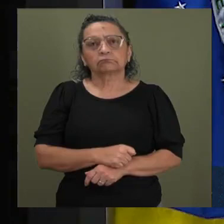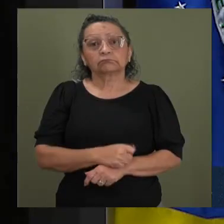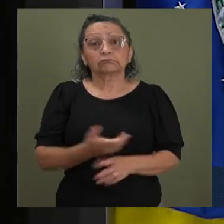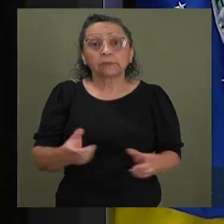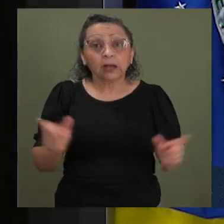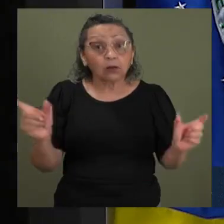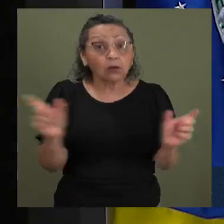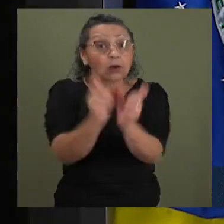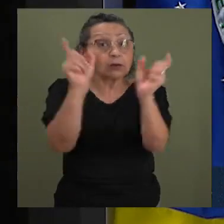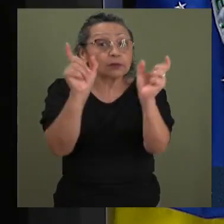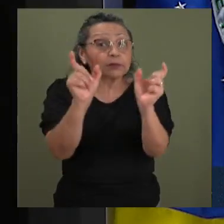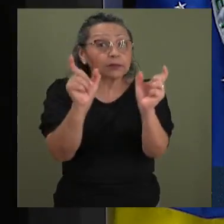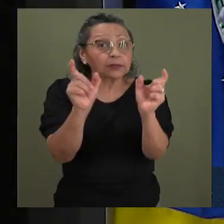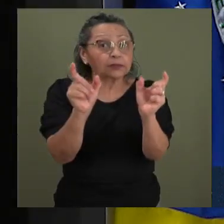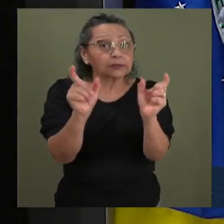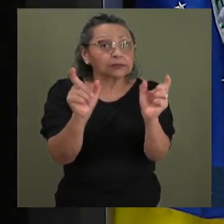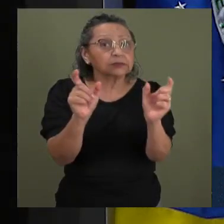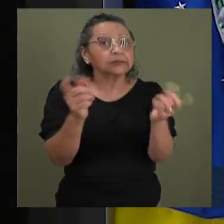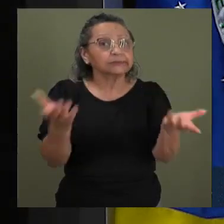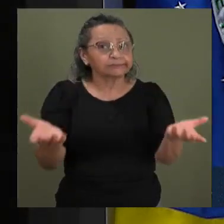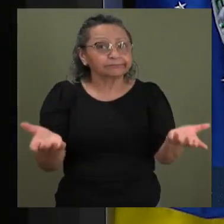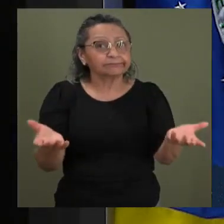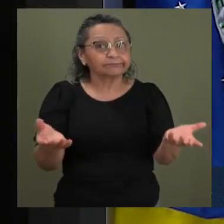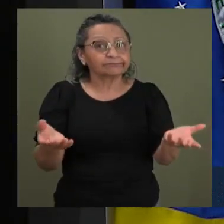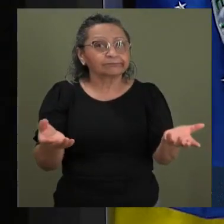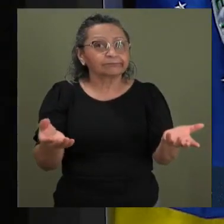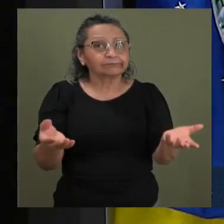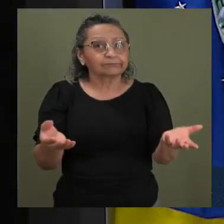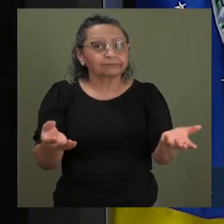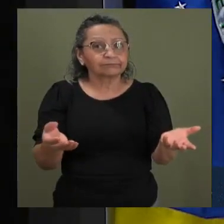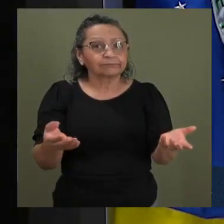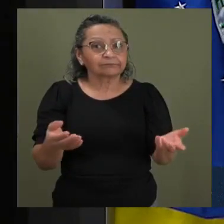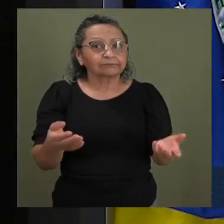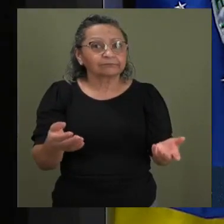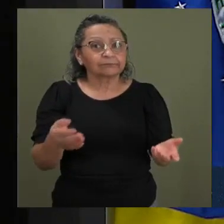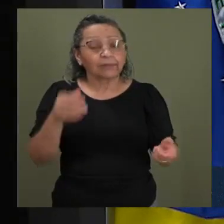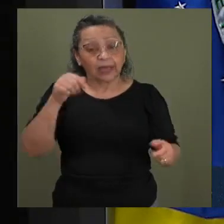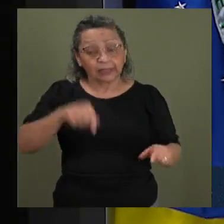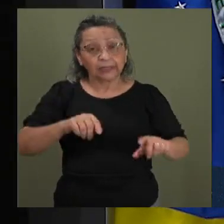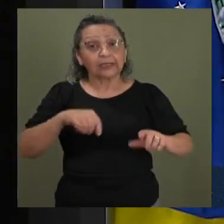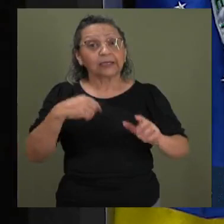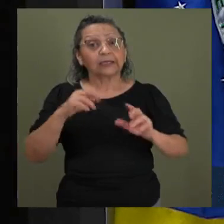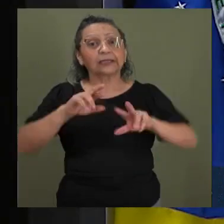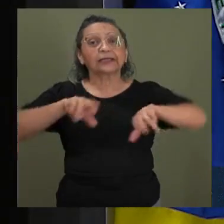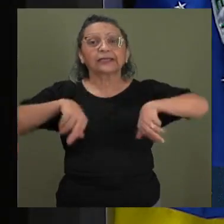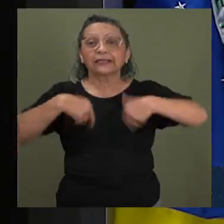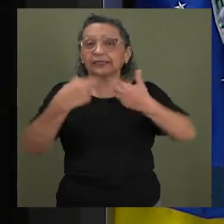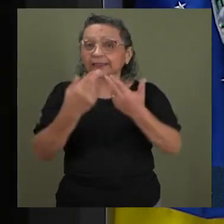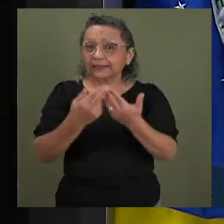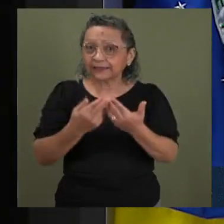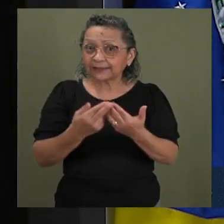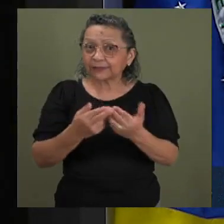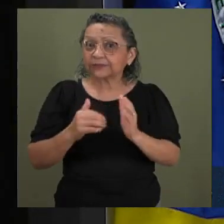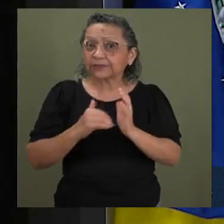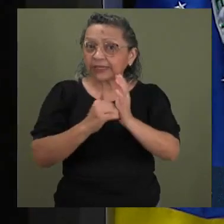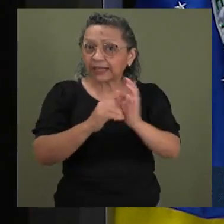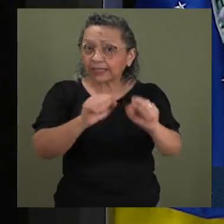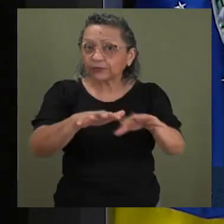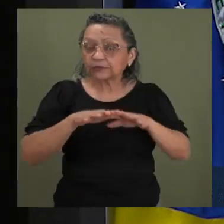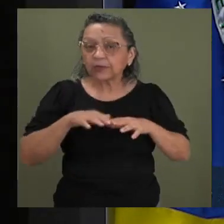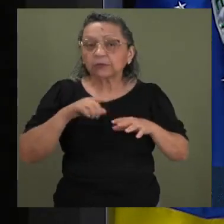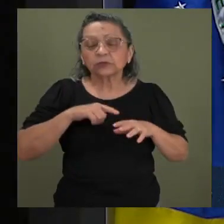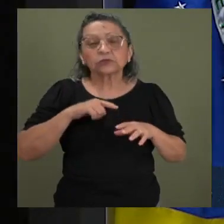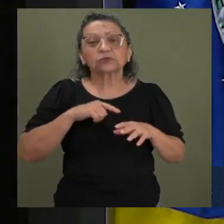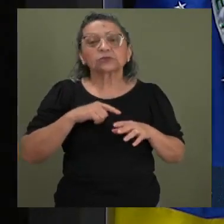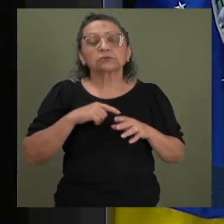após de nós terminarmos uma sessão aqui, mais uma notícia vindo do